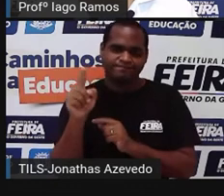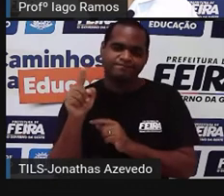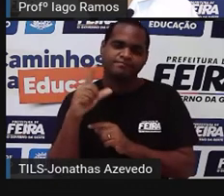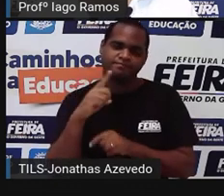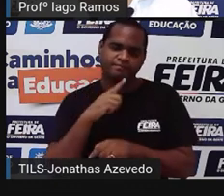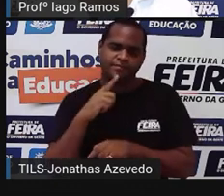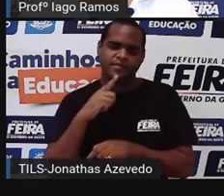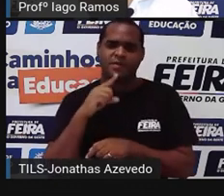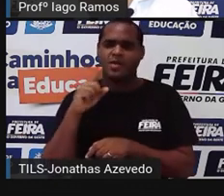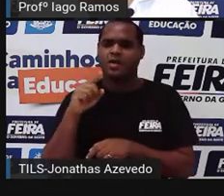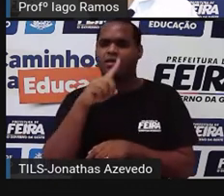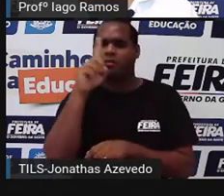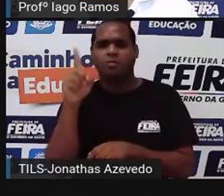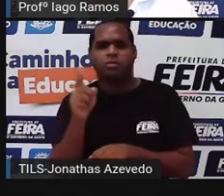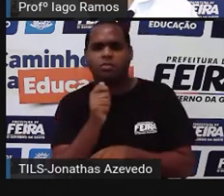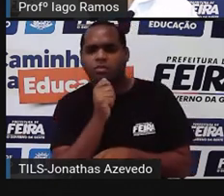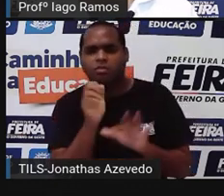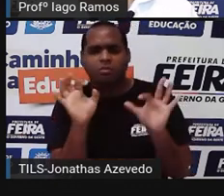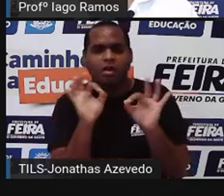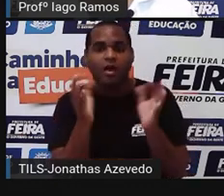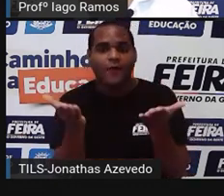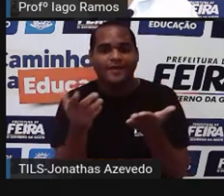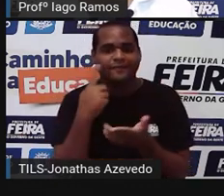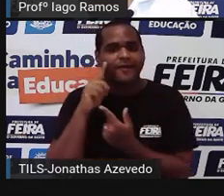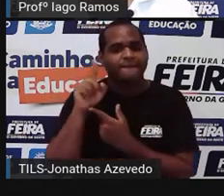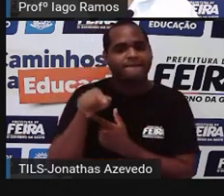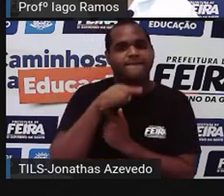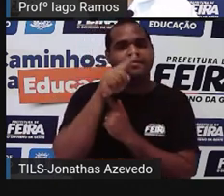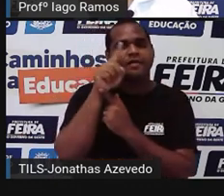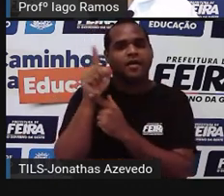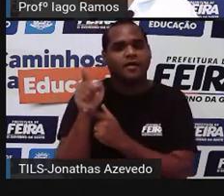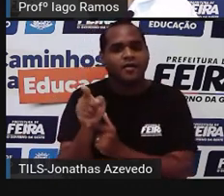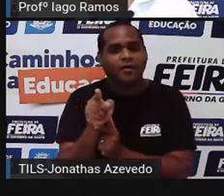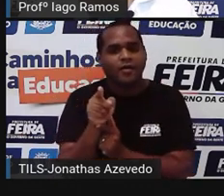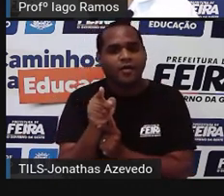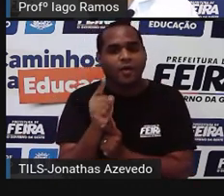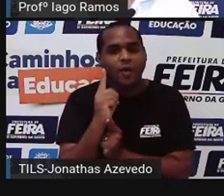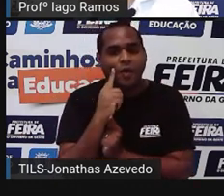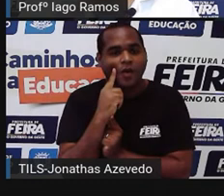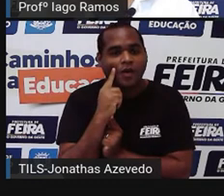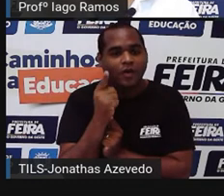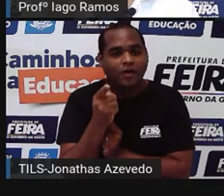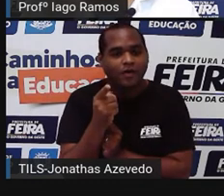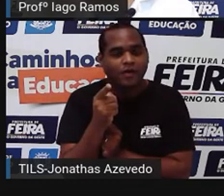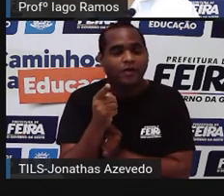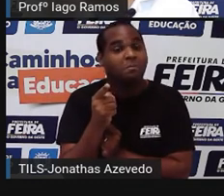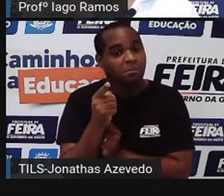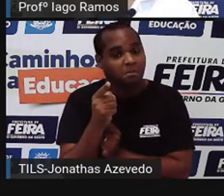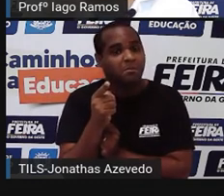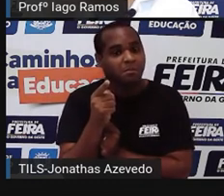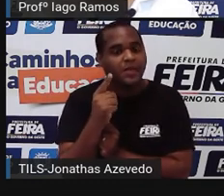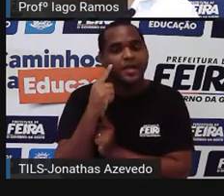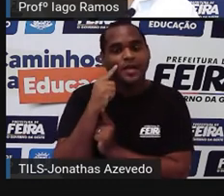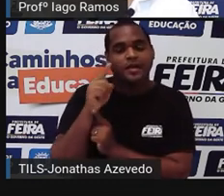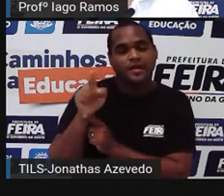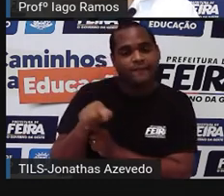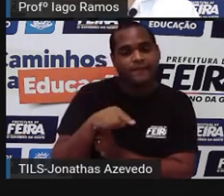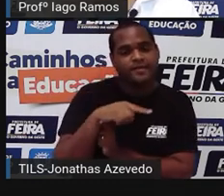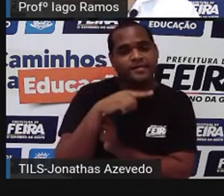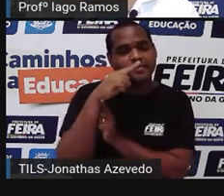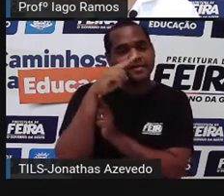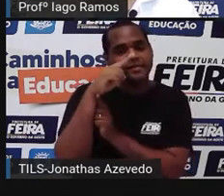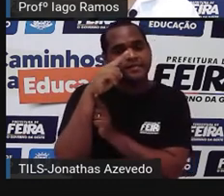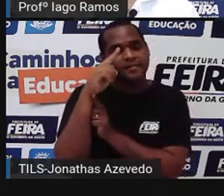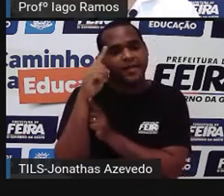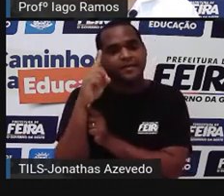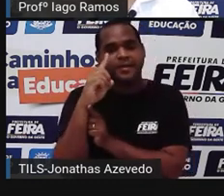e mas não virou nada ali Calma vai vir agora conforme eu for aumentando ali ó os ângulos assegurava